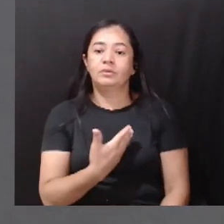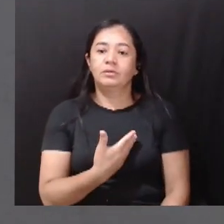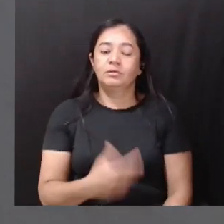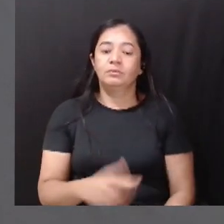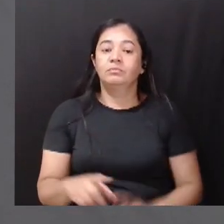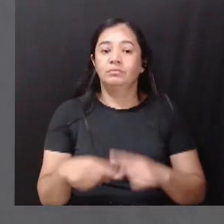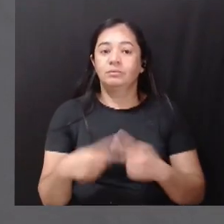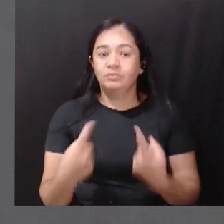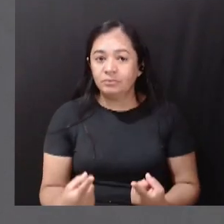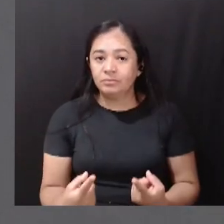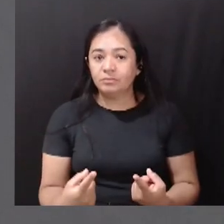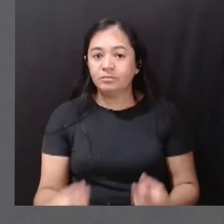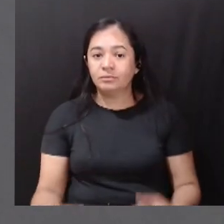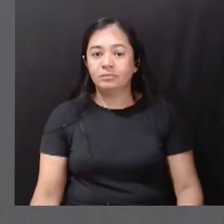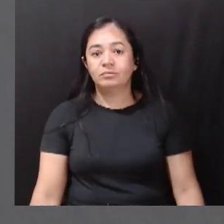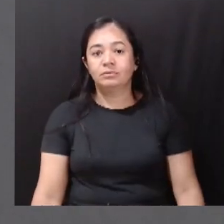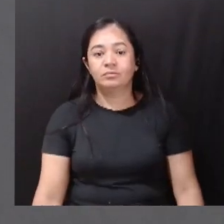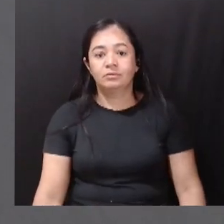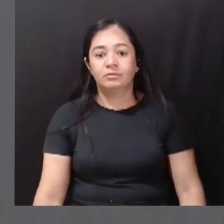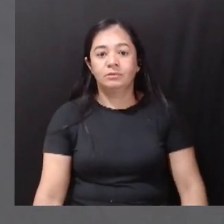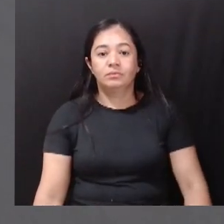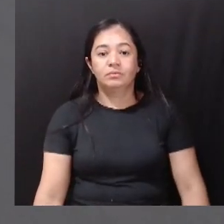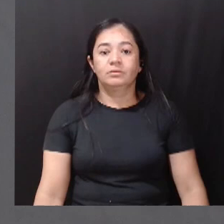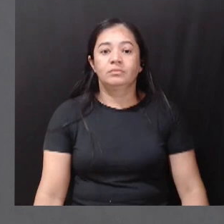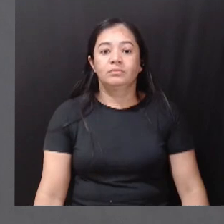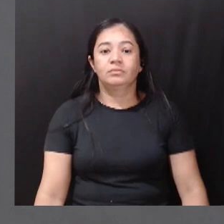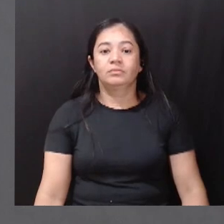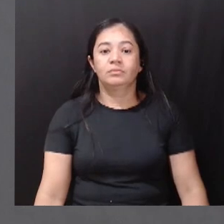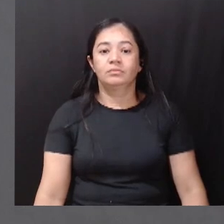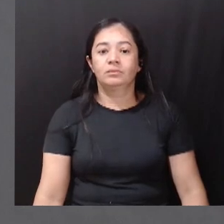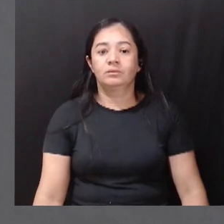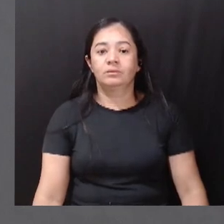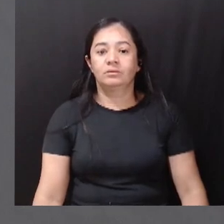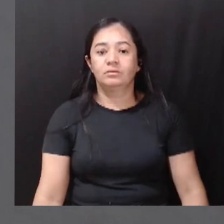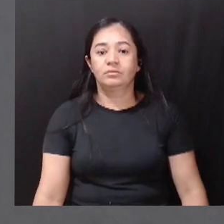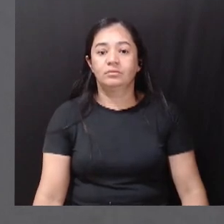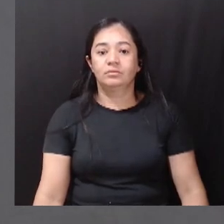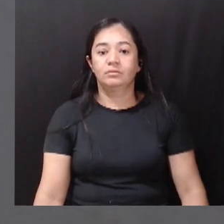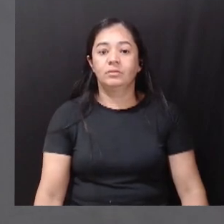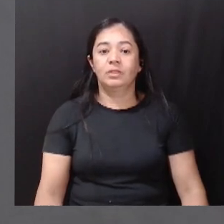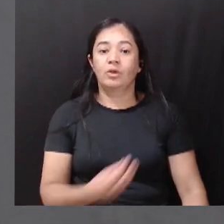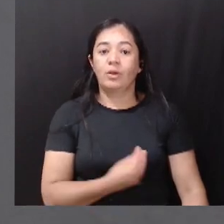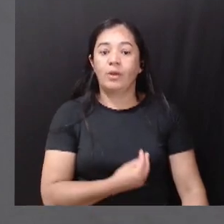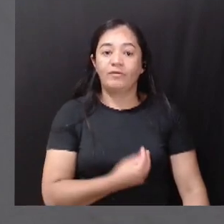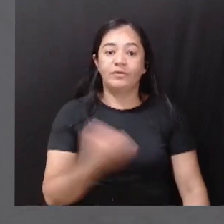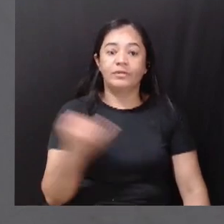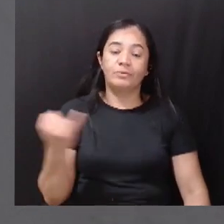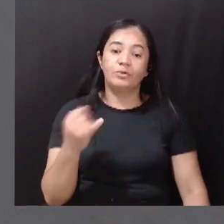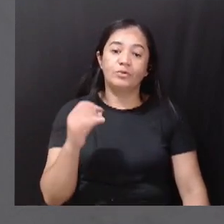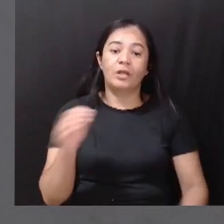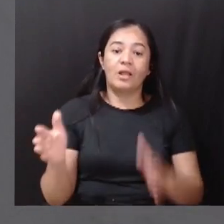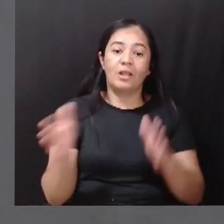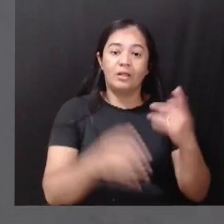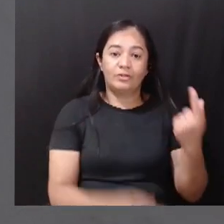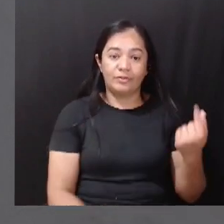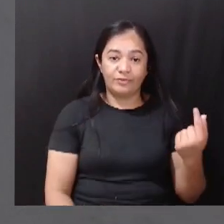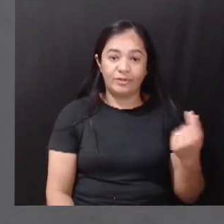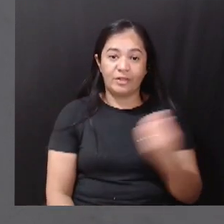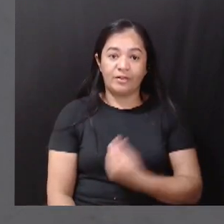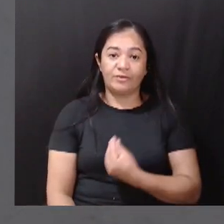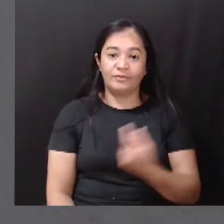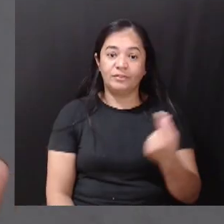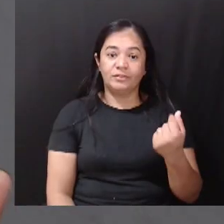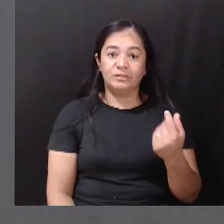mas parte muito importante da nossa vida é a parte financeira. Quando eu tenho uma vida financeira